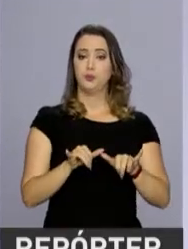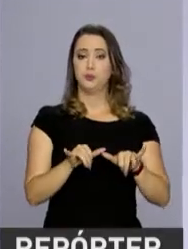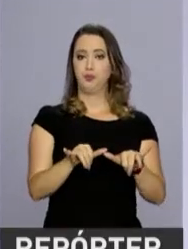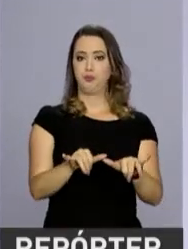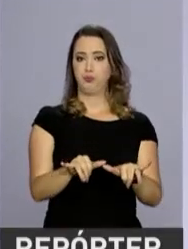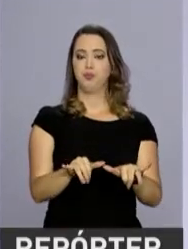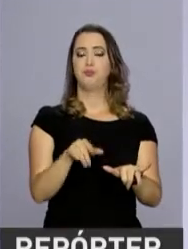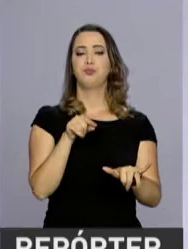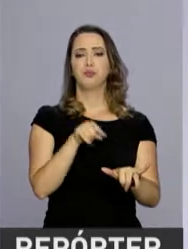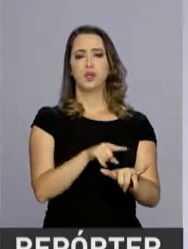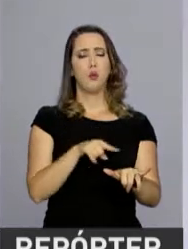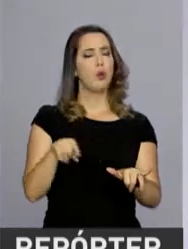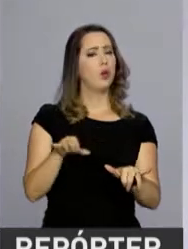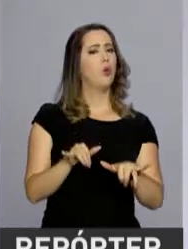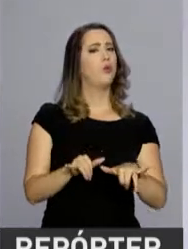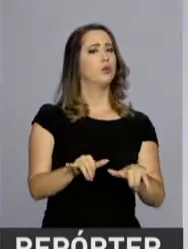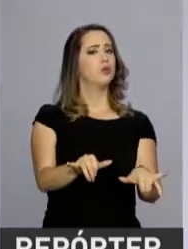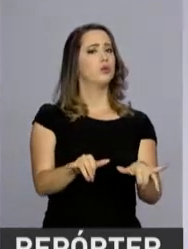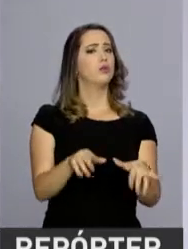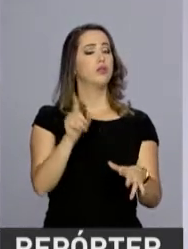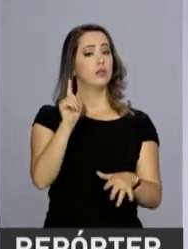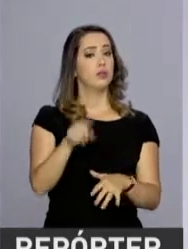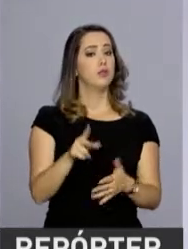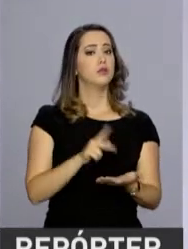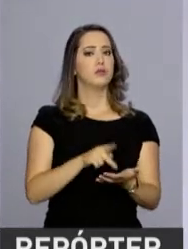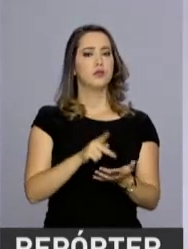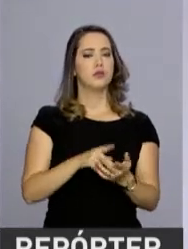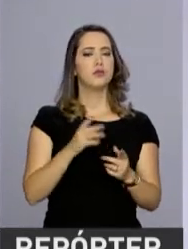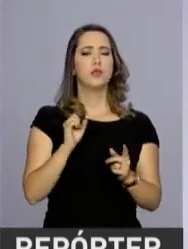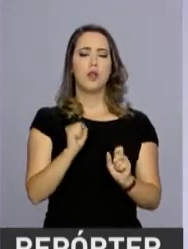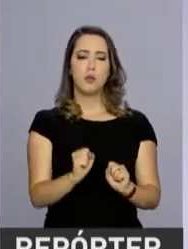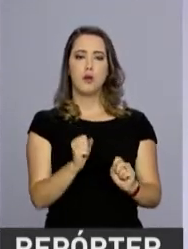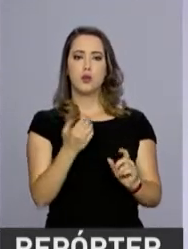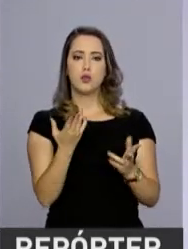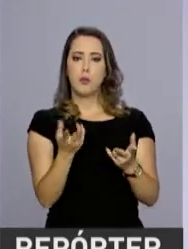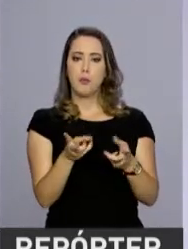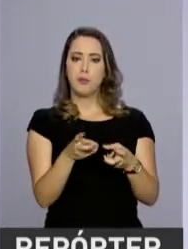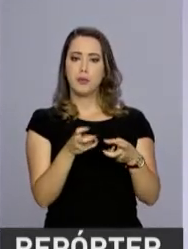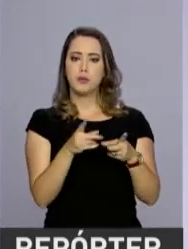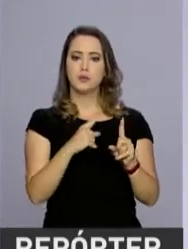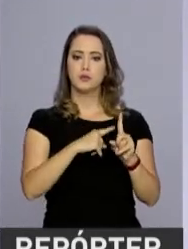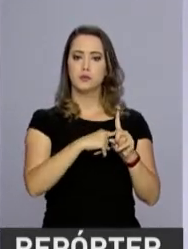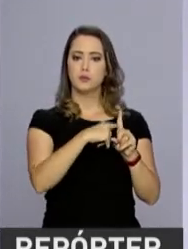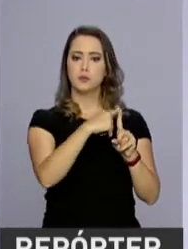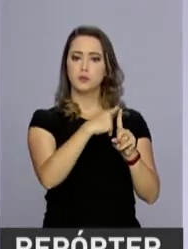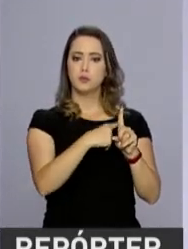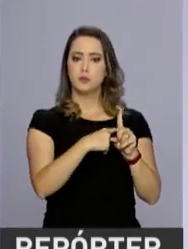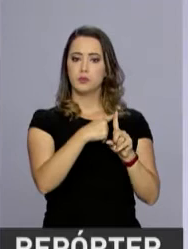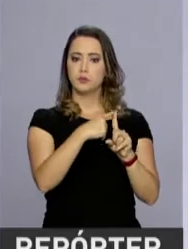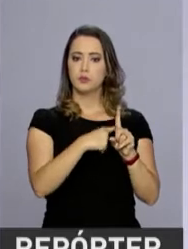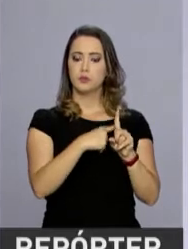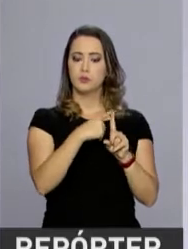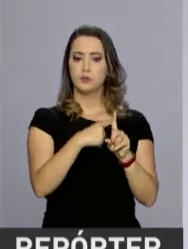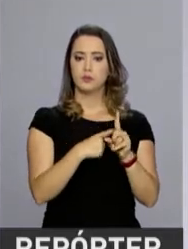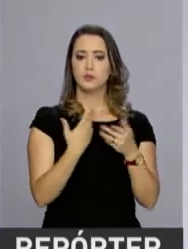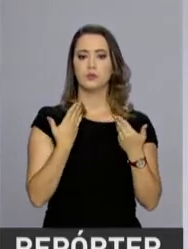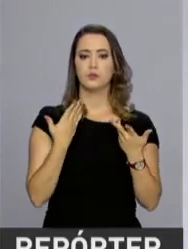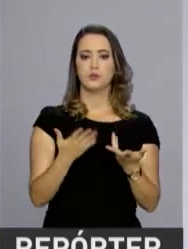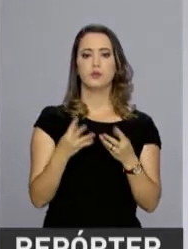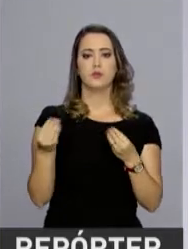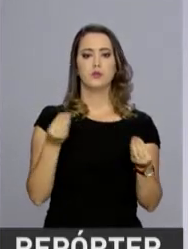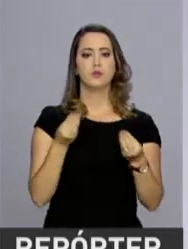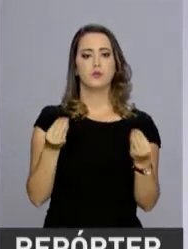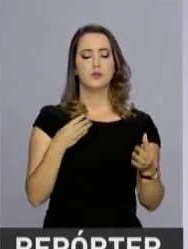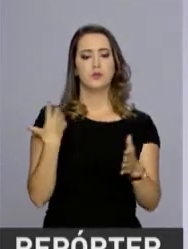supermercados são são na verdade um termômetro é o supermercado são um termômetro de como